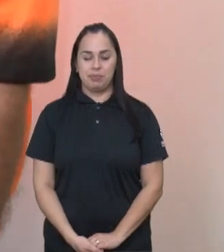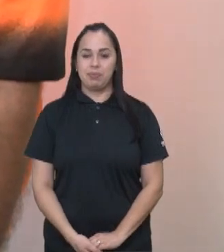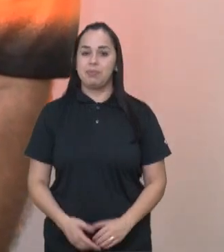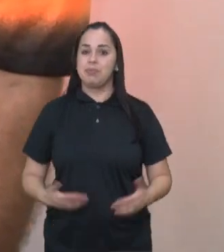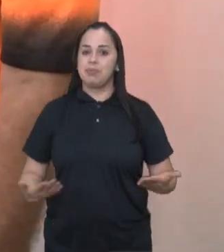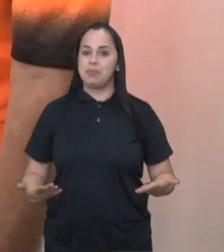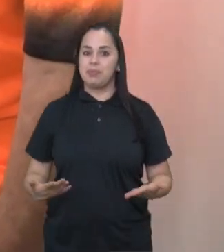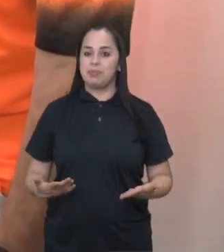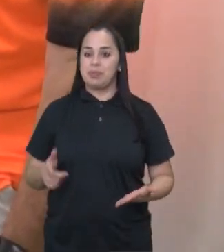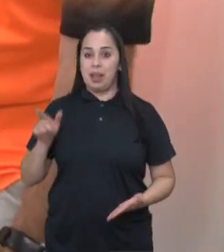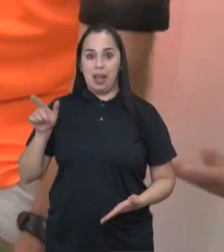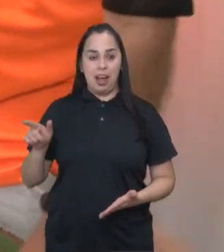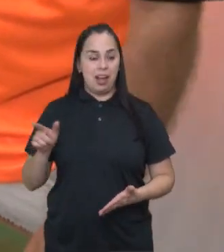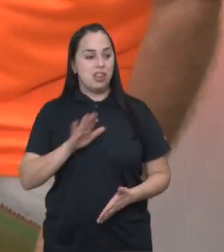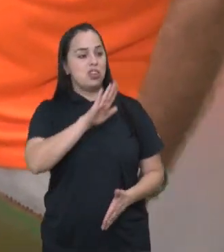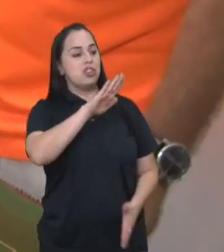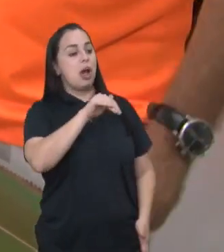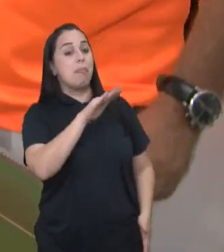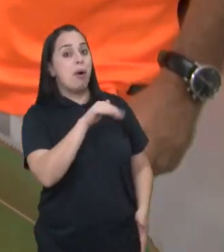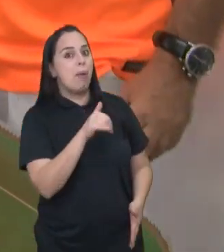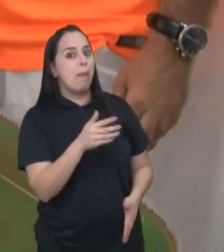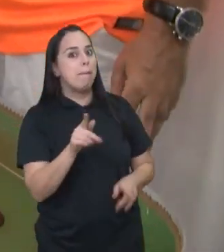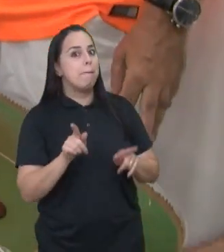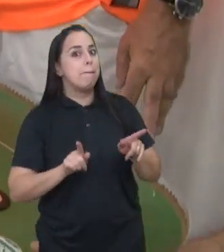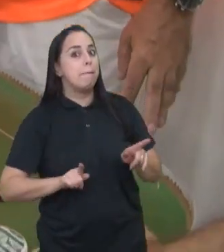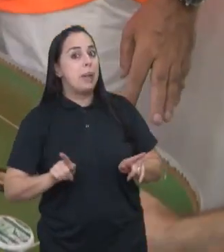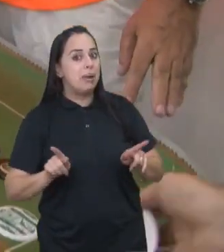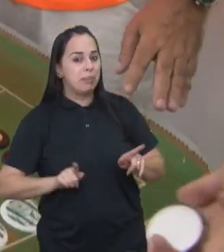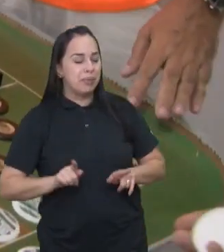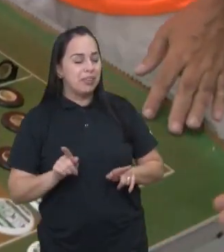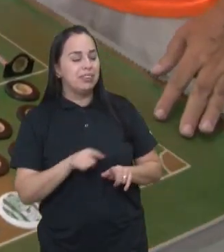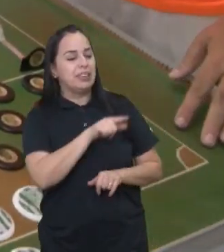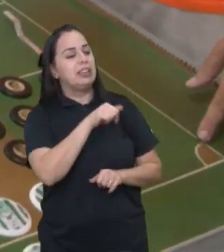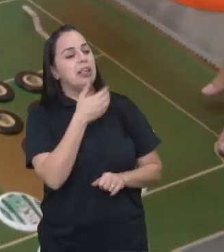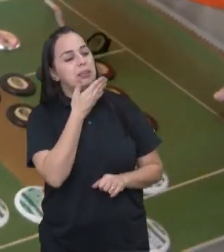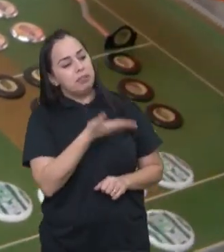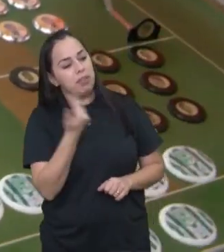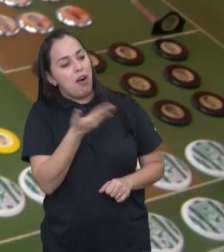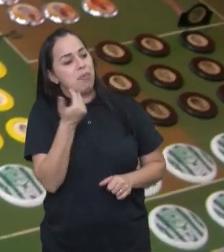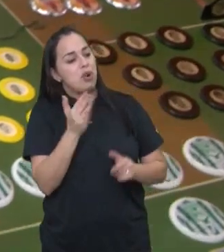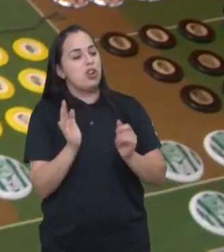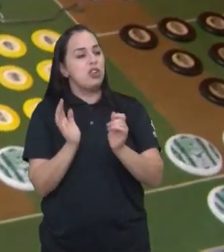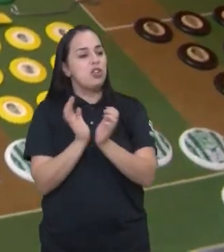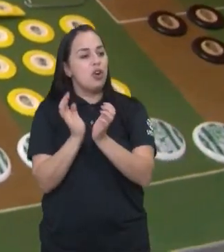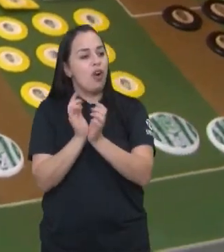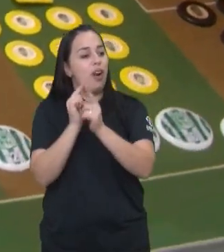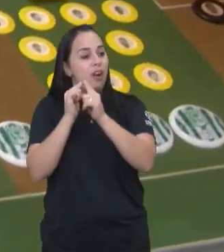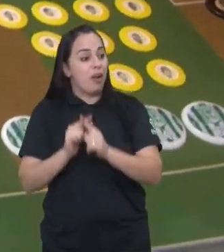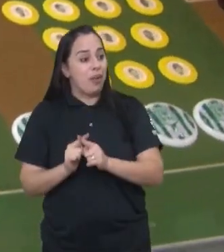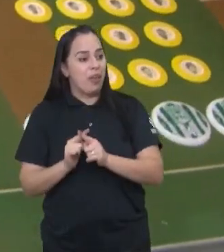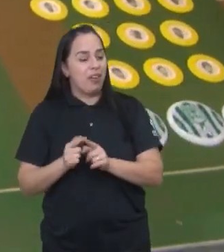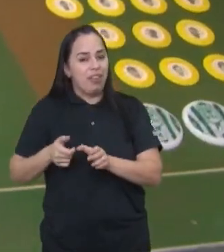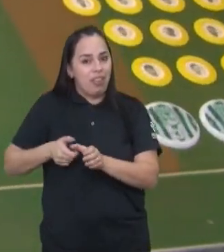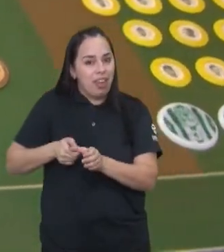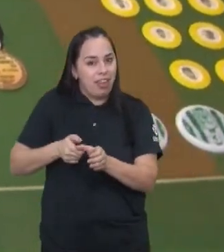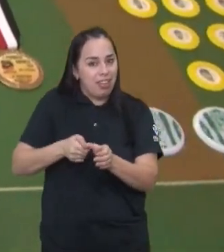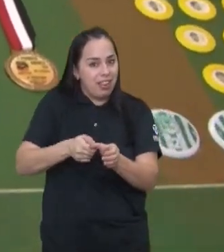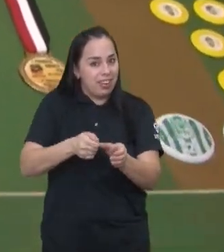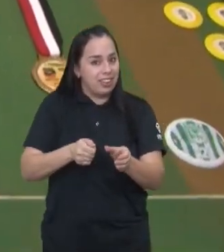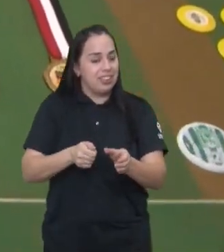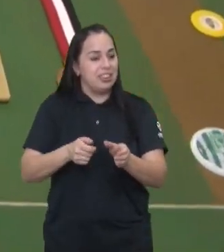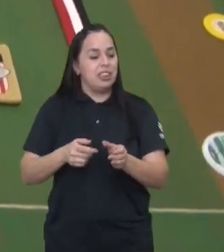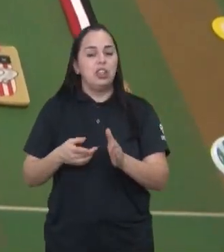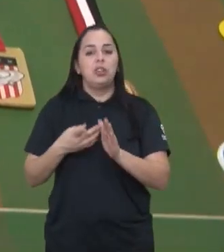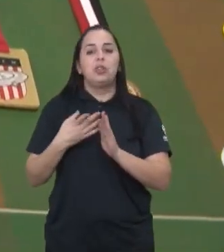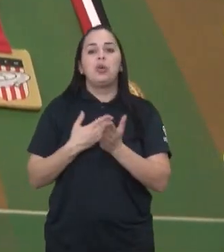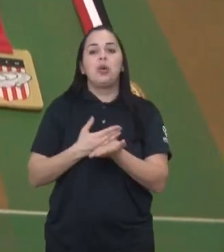E foi o João que levou o próprio primo para o lado alvinegro da força, ou melhor, do futebol de botão, no início dos